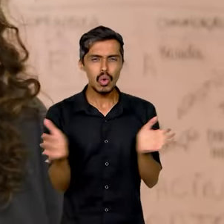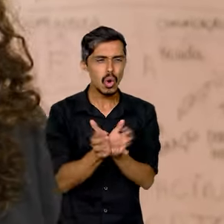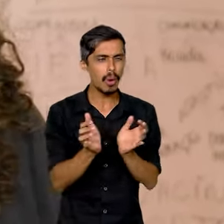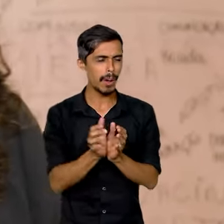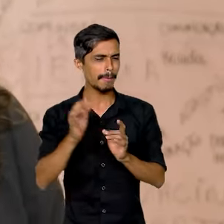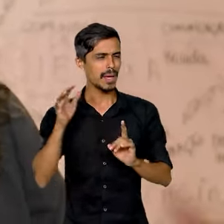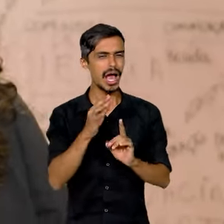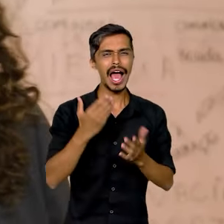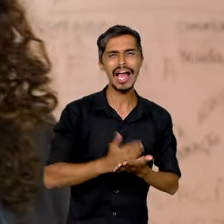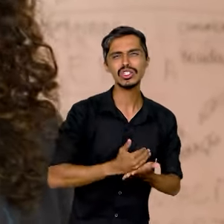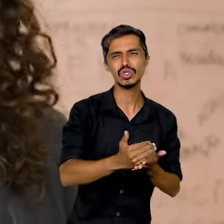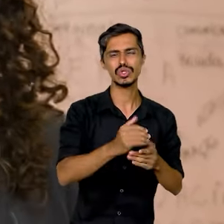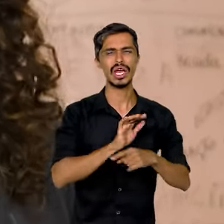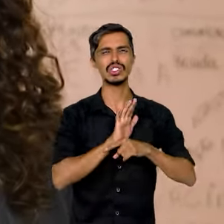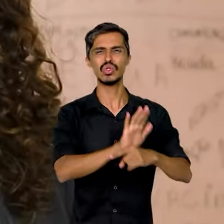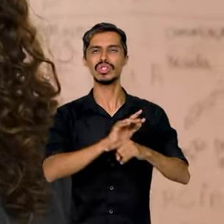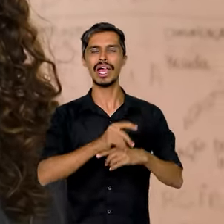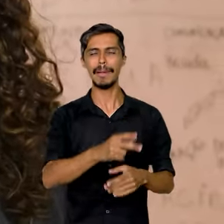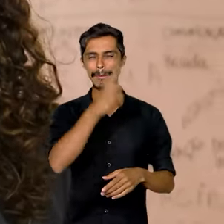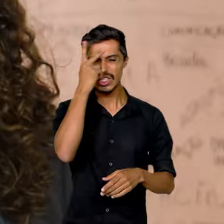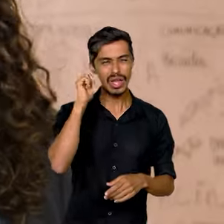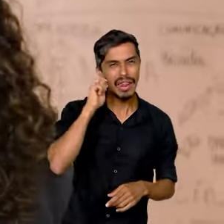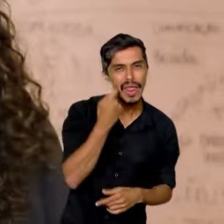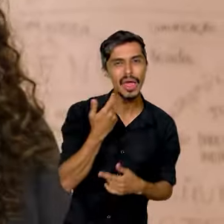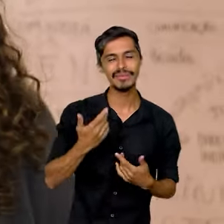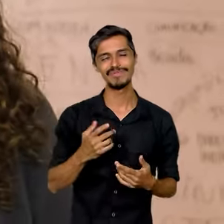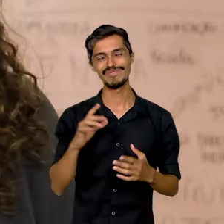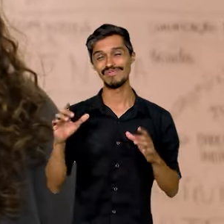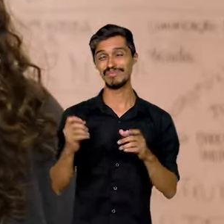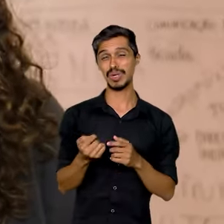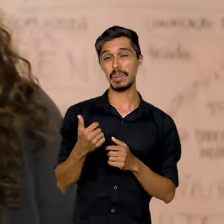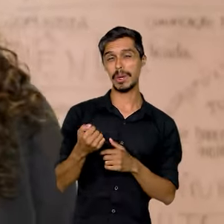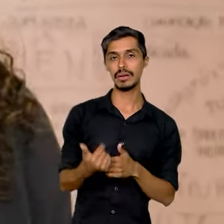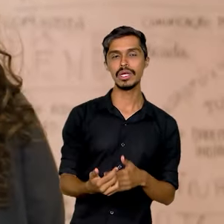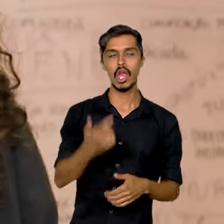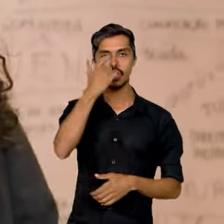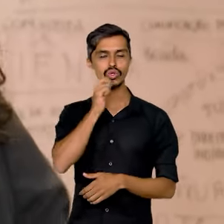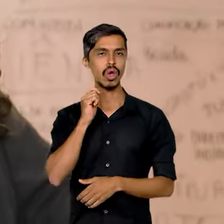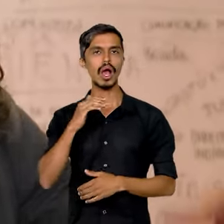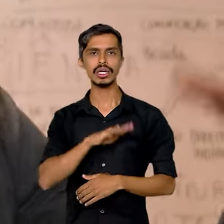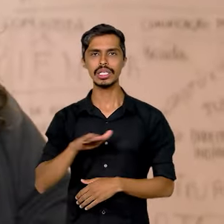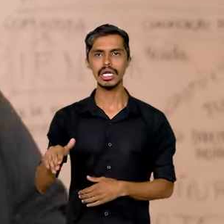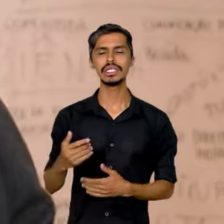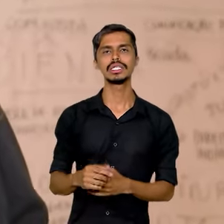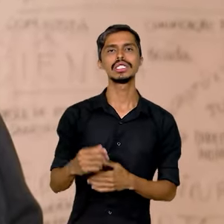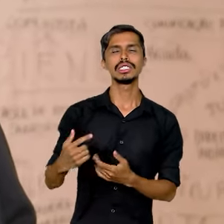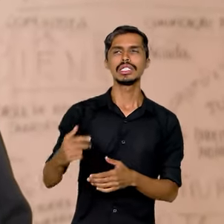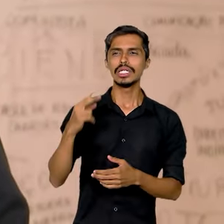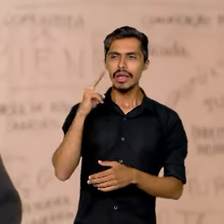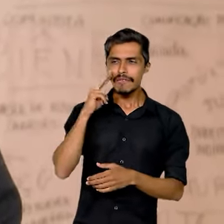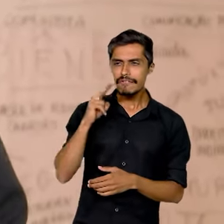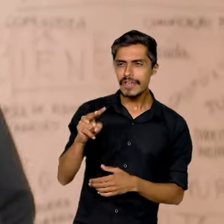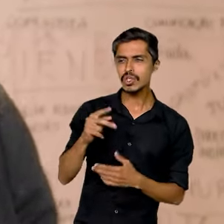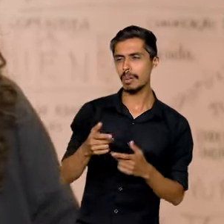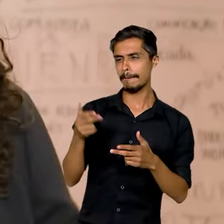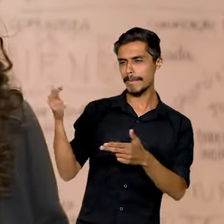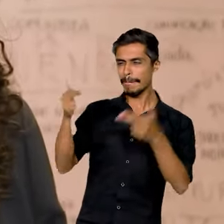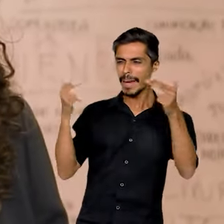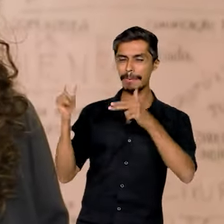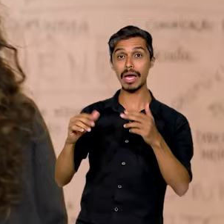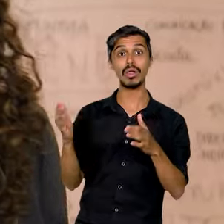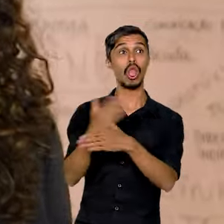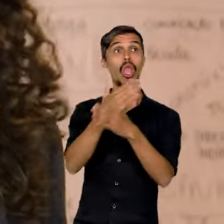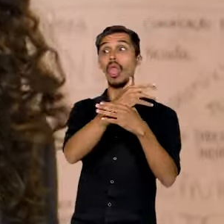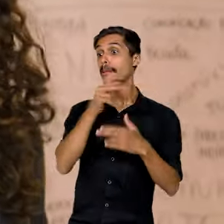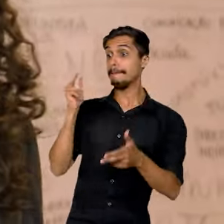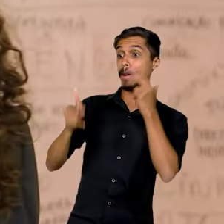para pessoas negras, para as crianças negras. Então é inadmissível que num país como o nosso, uma criança receba uma bala perdida pelas costas, saindo da